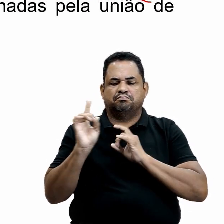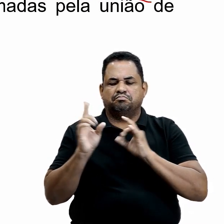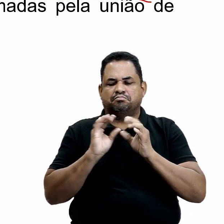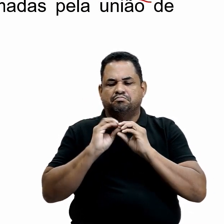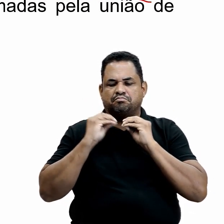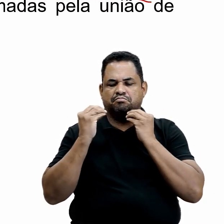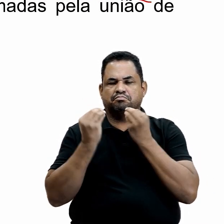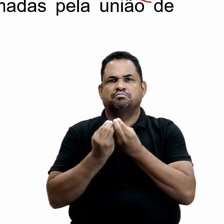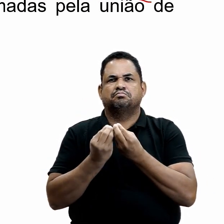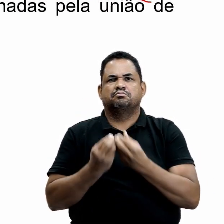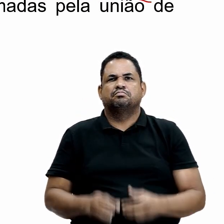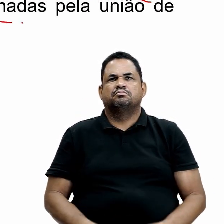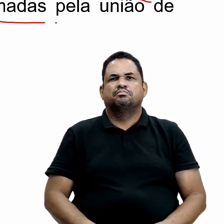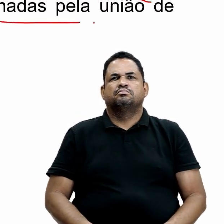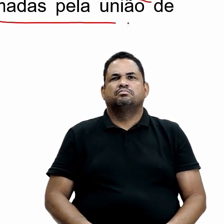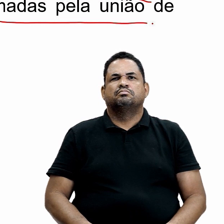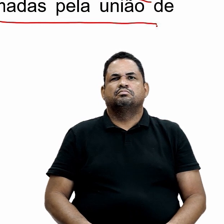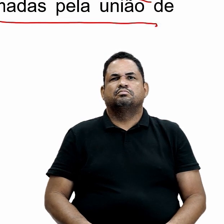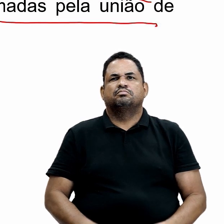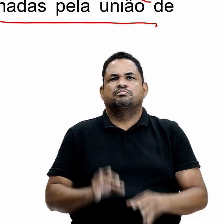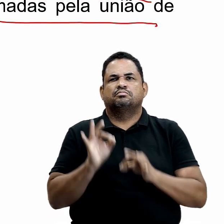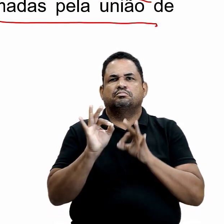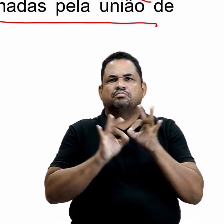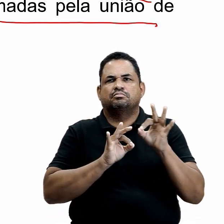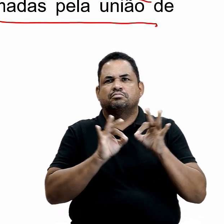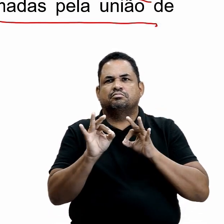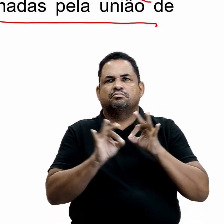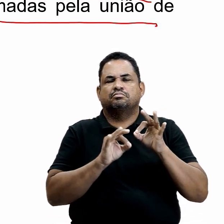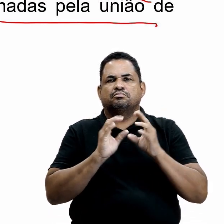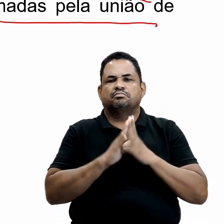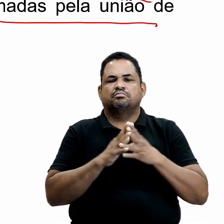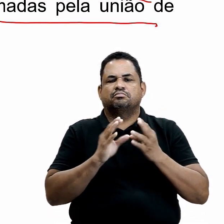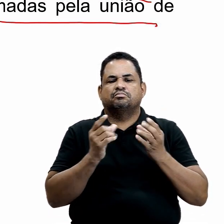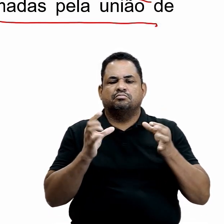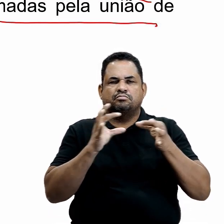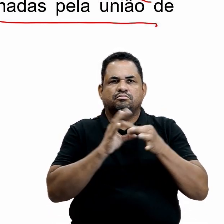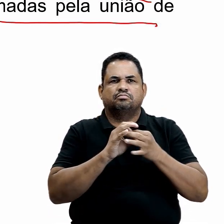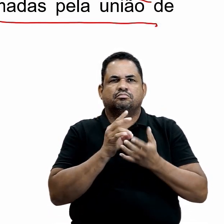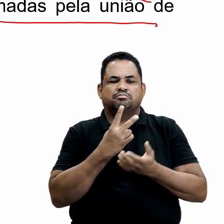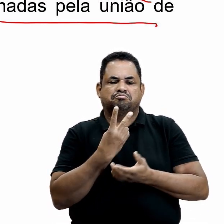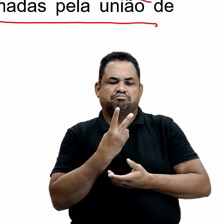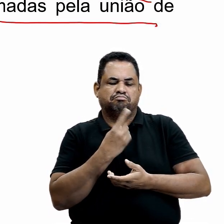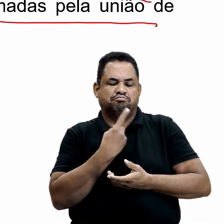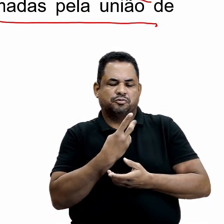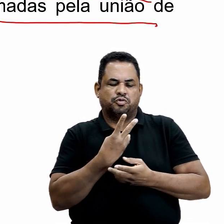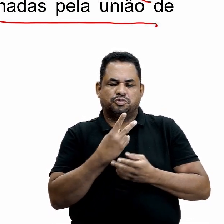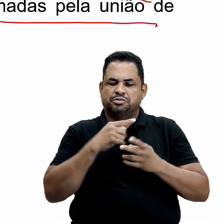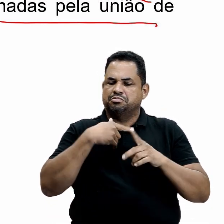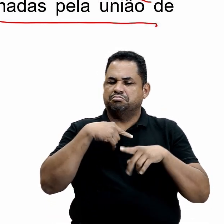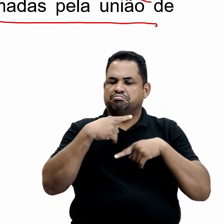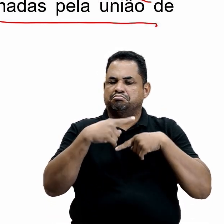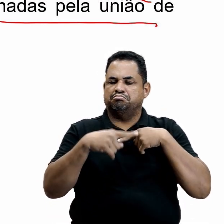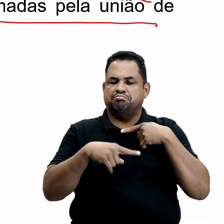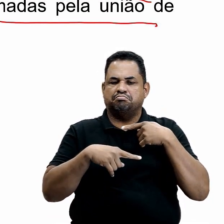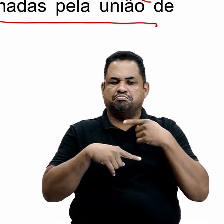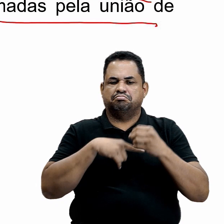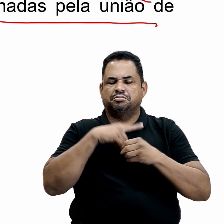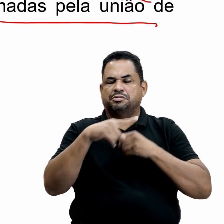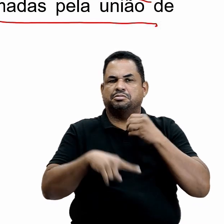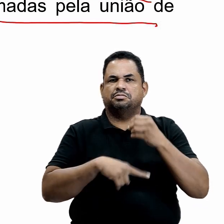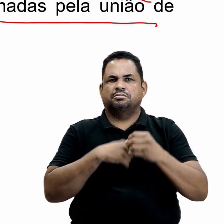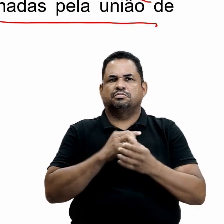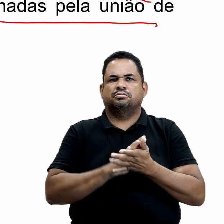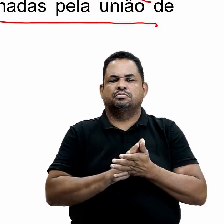substância. Elas são formadas pela união de 2 ou mais átomos. Então, lembrando, um átomo é a